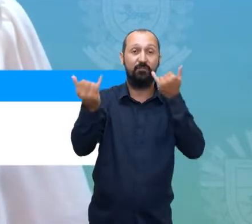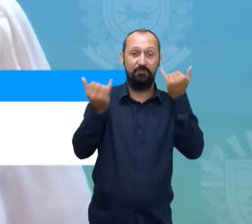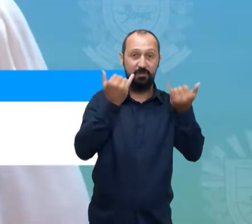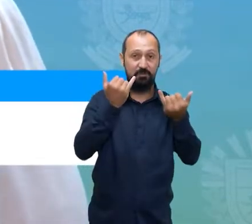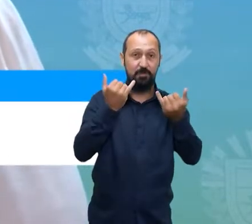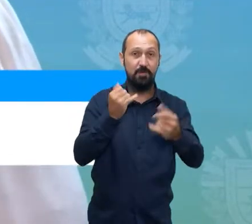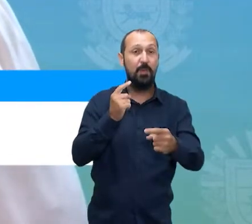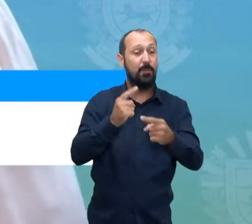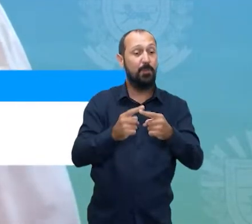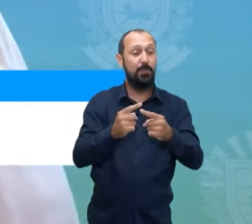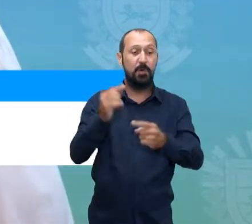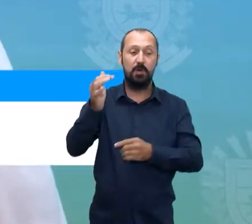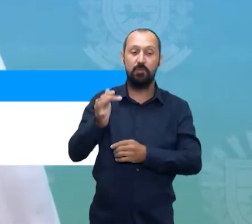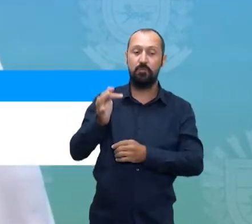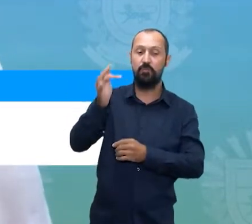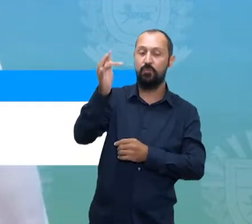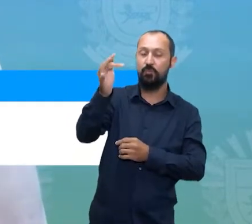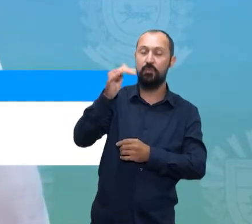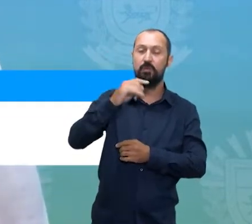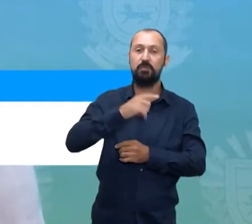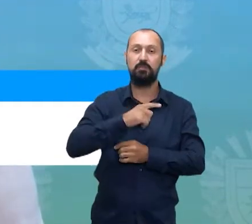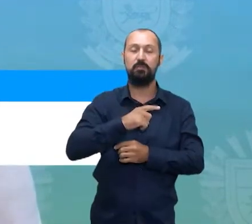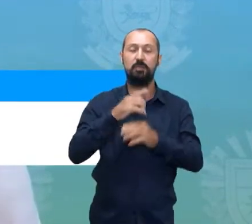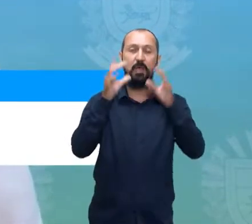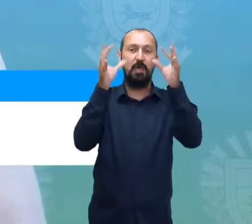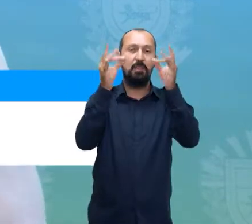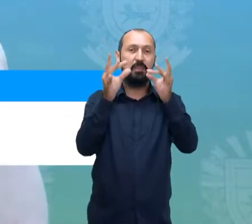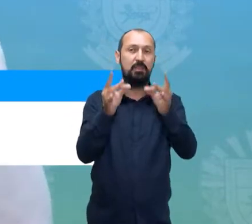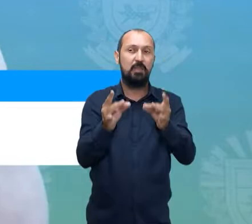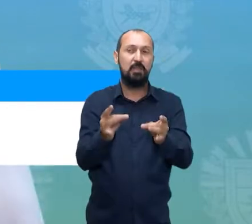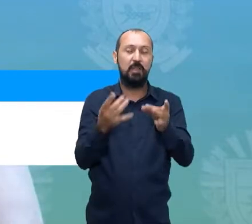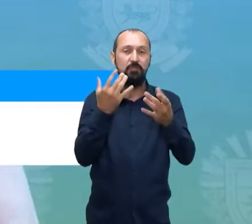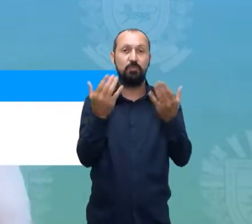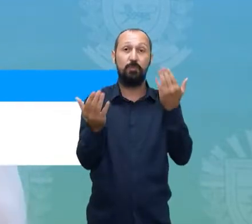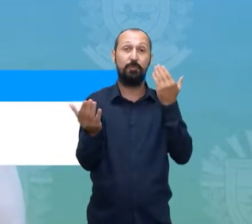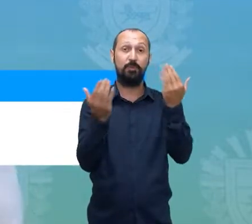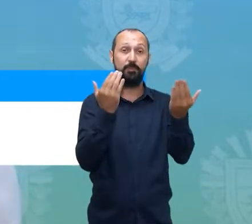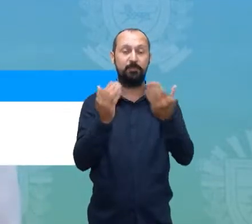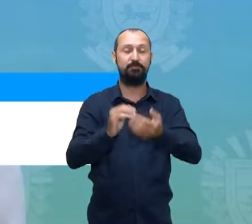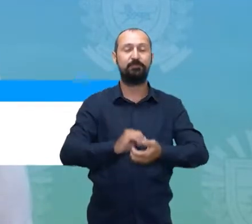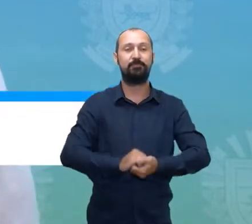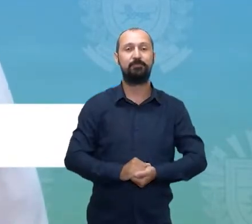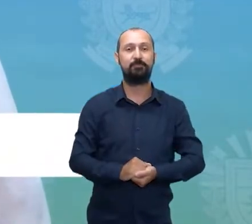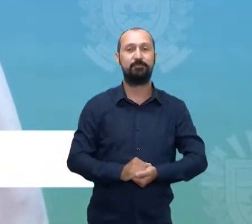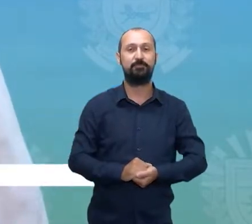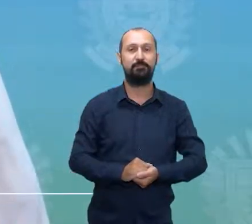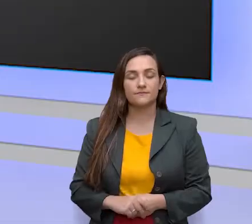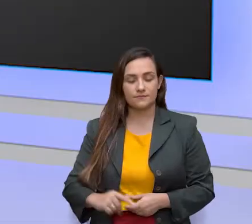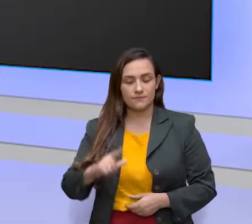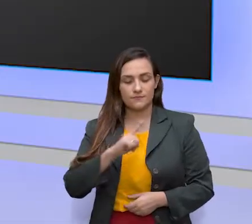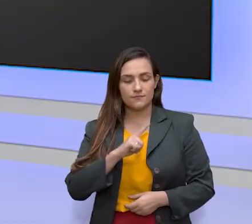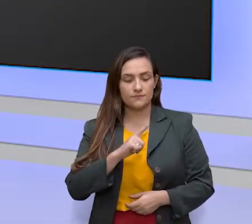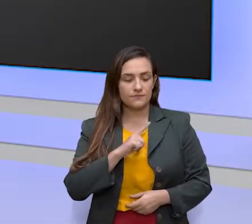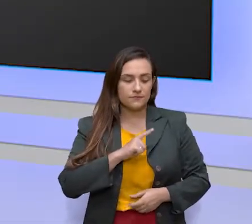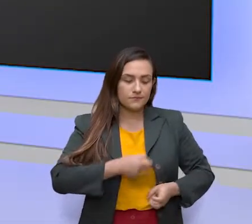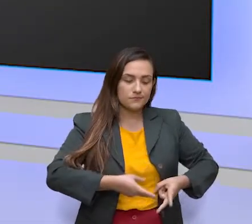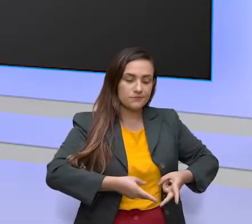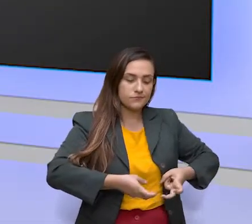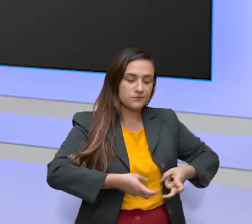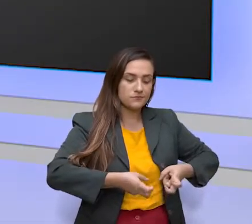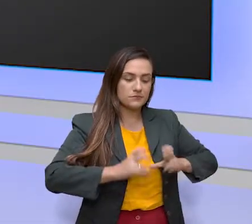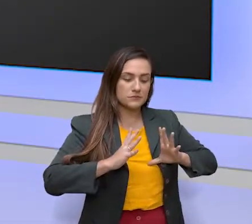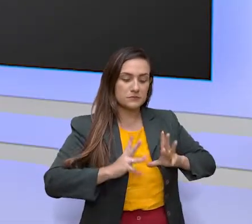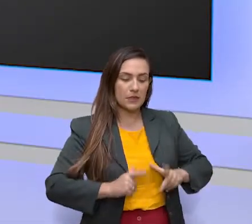perpetuando esta informação, até para que no futuro a gente tenha elementos até de comparação. No mesmo